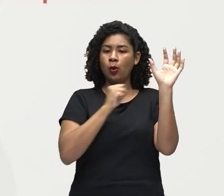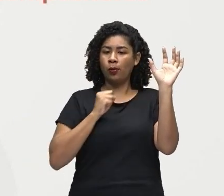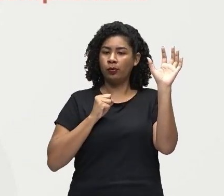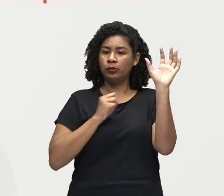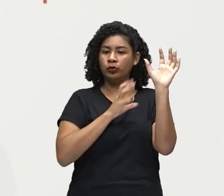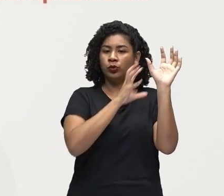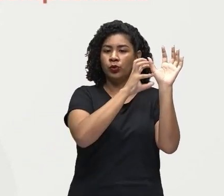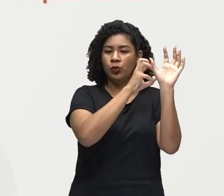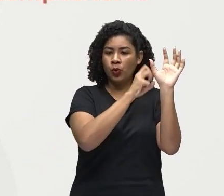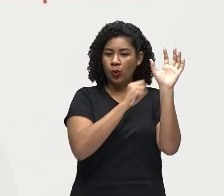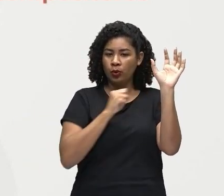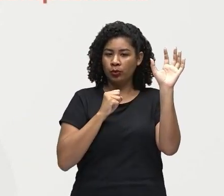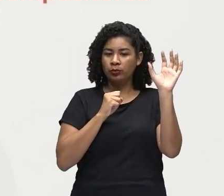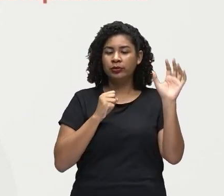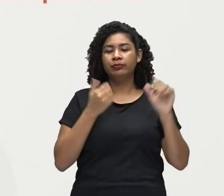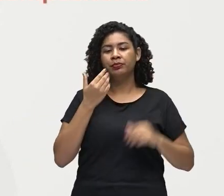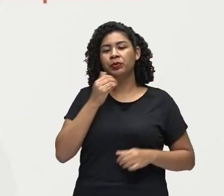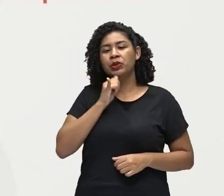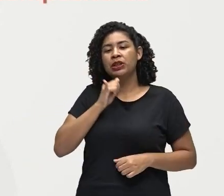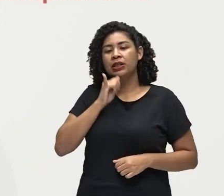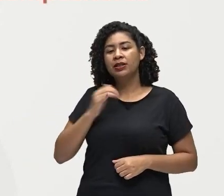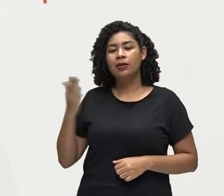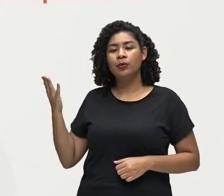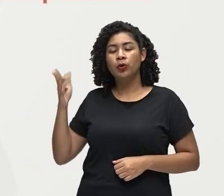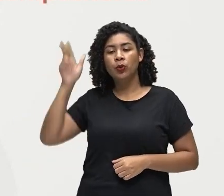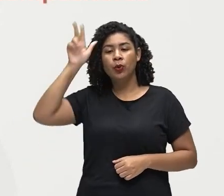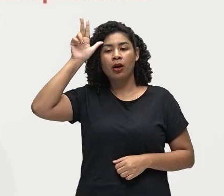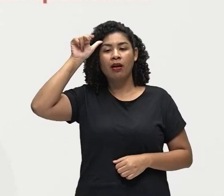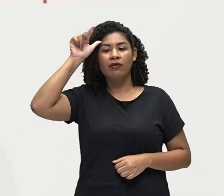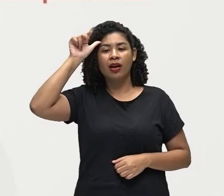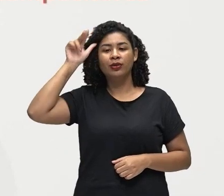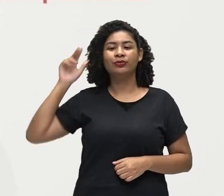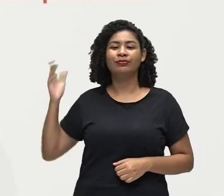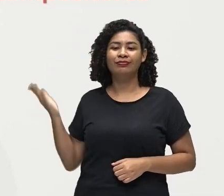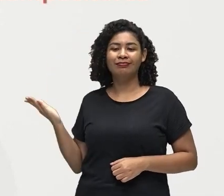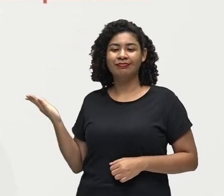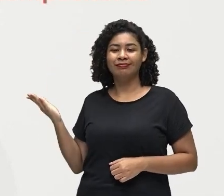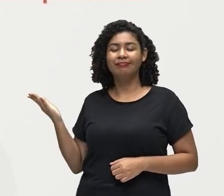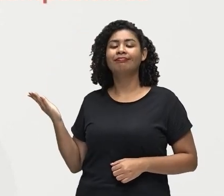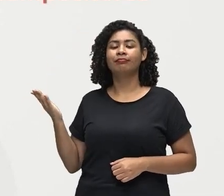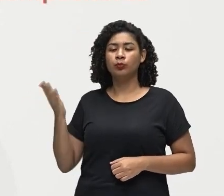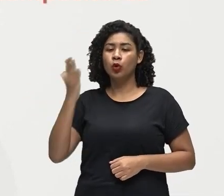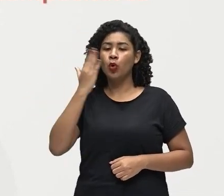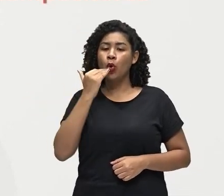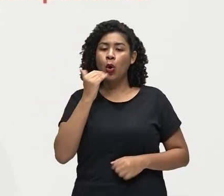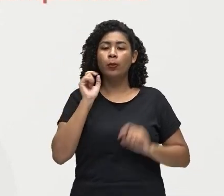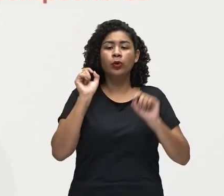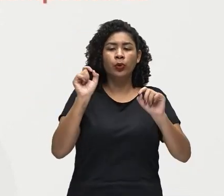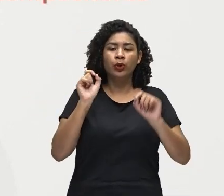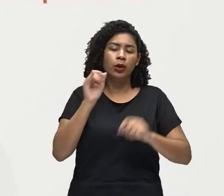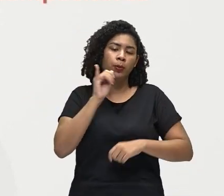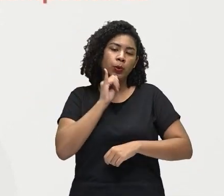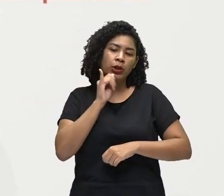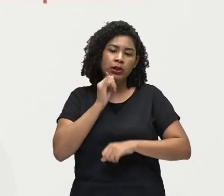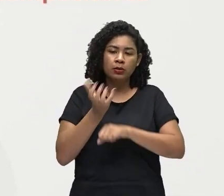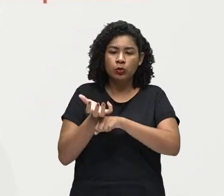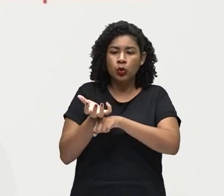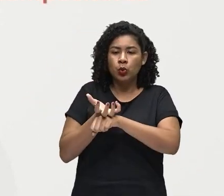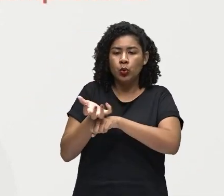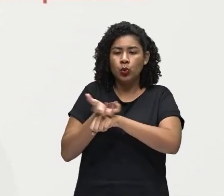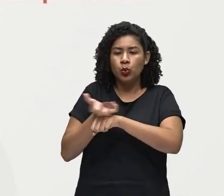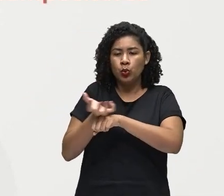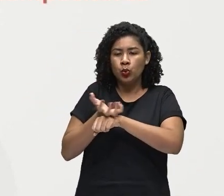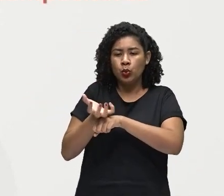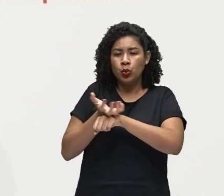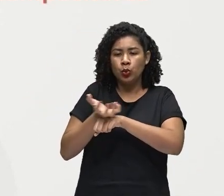Como no caso da nossa imagem, que nós temos aí o cavalo. Para quem já viu, o cavalo ele come o capim, né? Capim é um ser produtor. Então, para